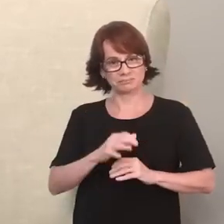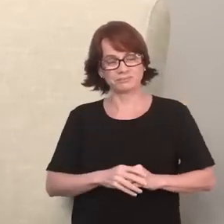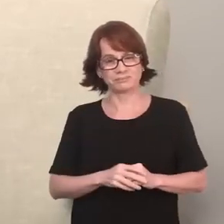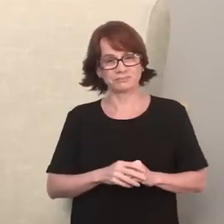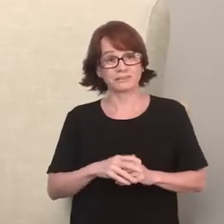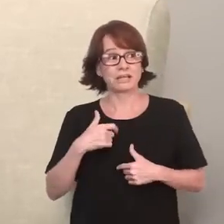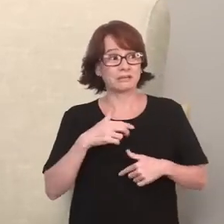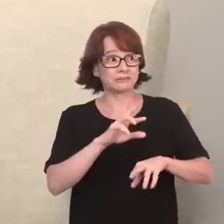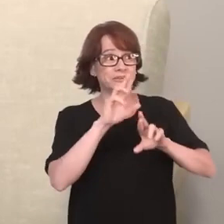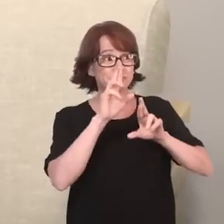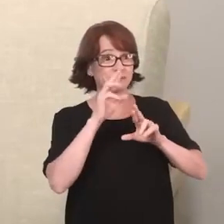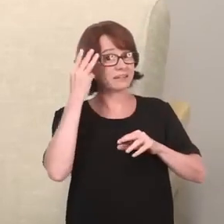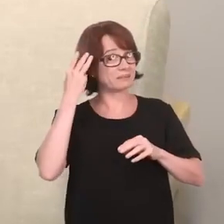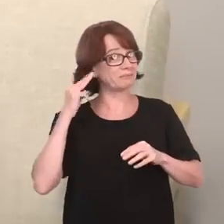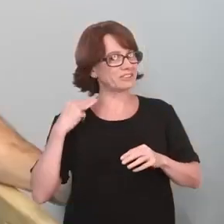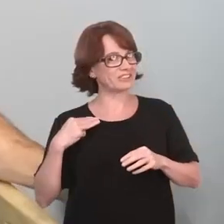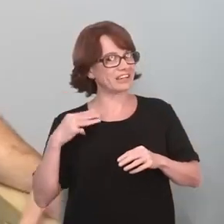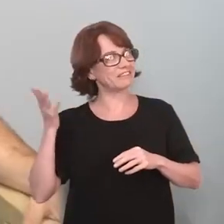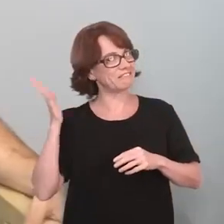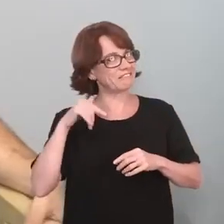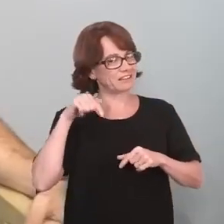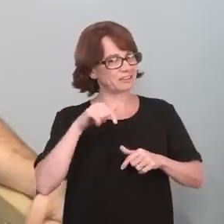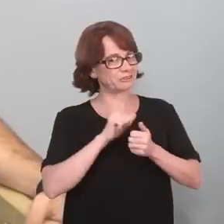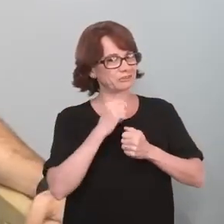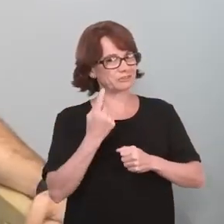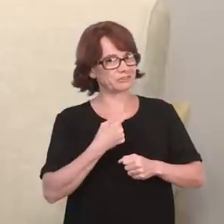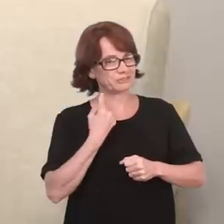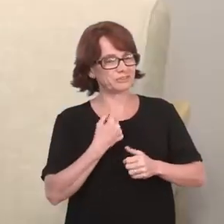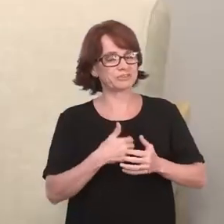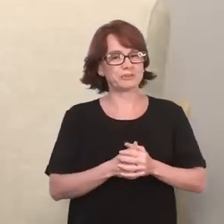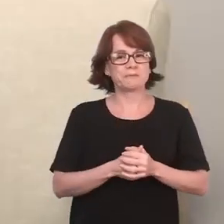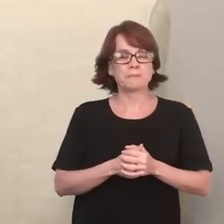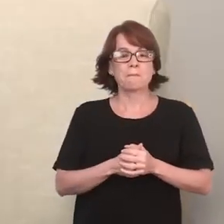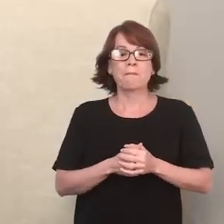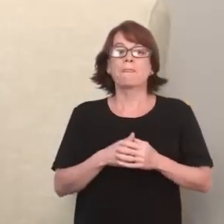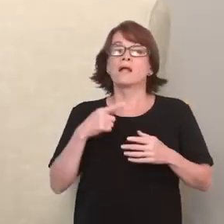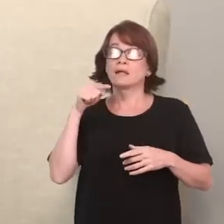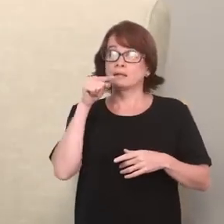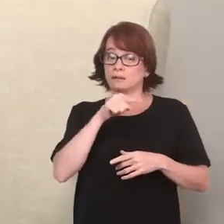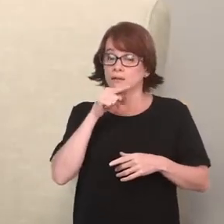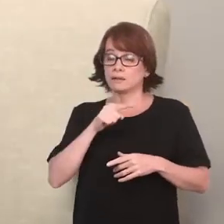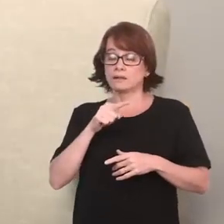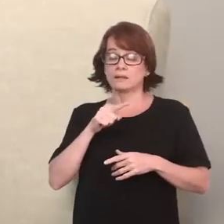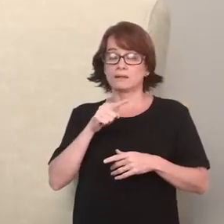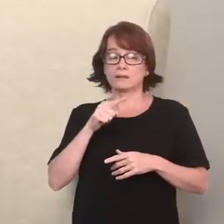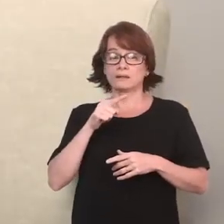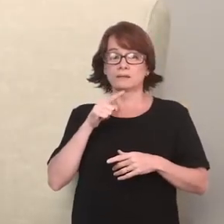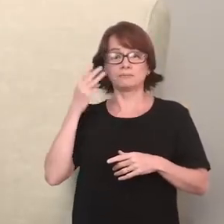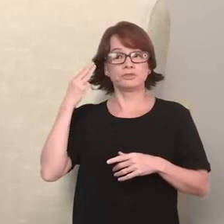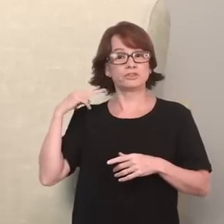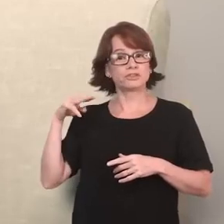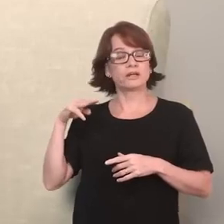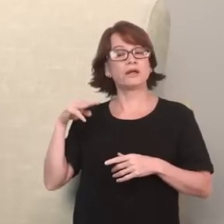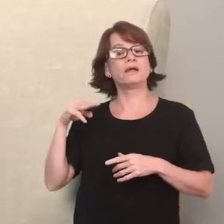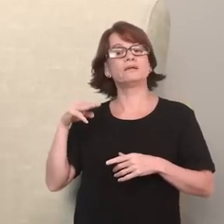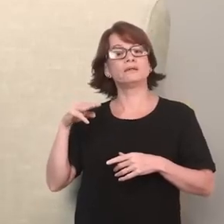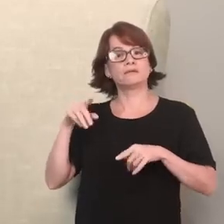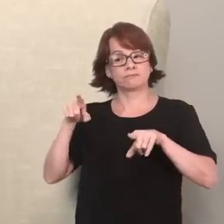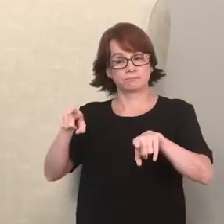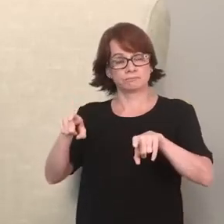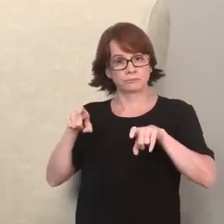março, né? Eu espero que ela esteja aqui com a gente. E que vai mesmo assumir, assim, oficialmente o cargo